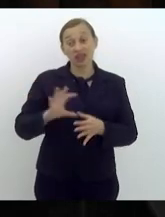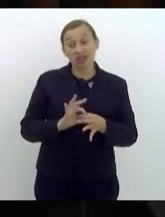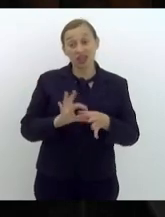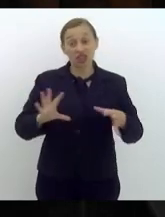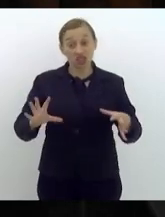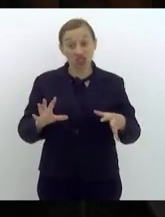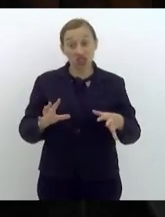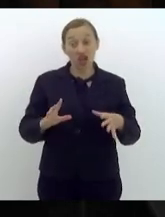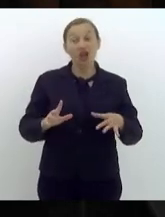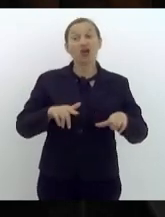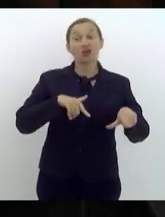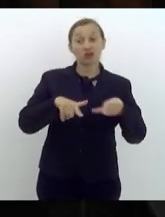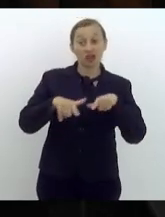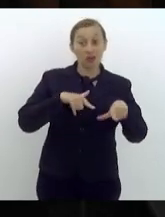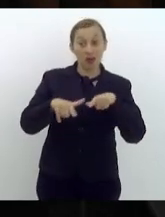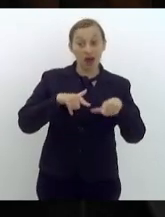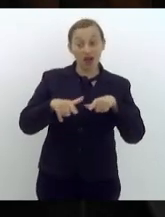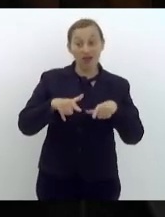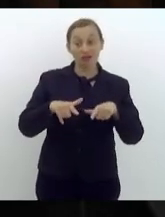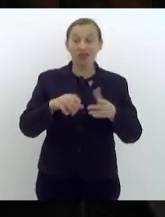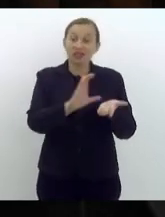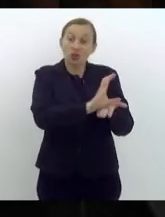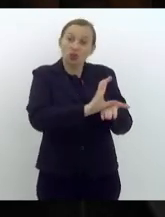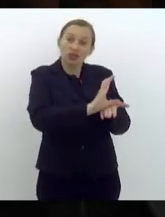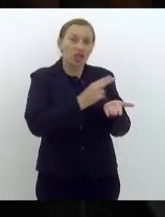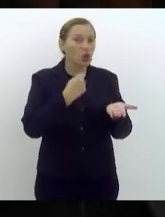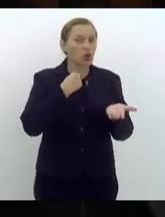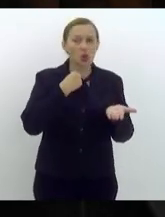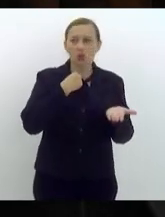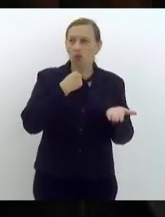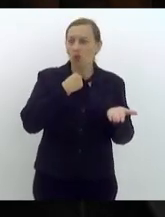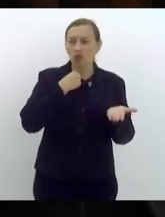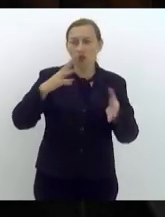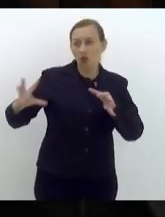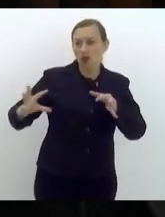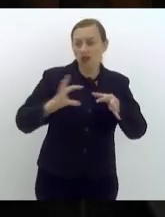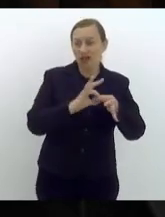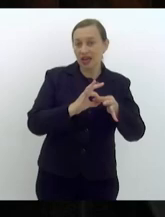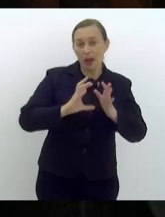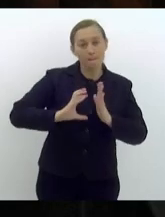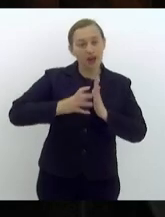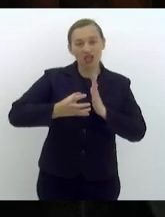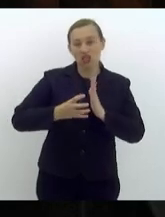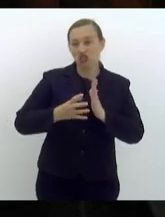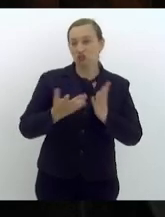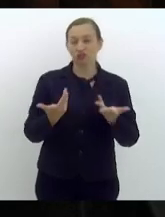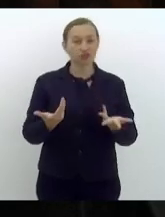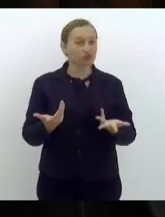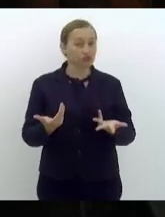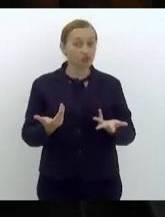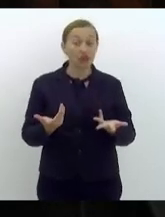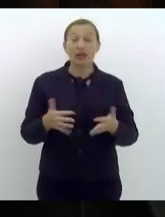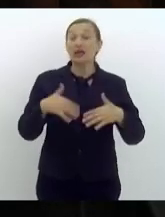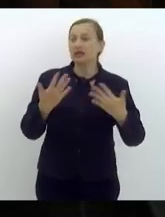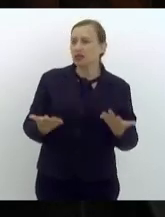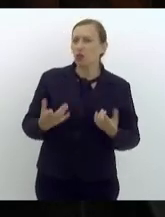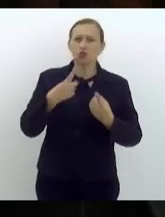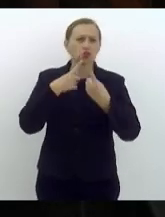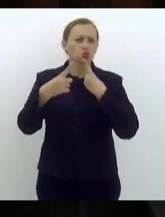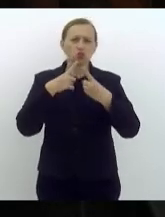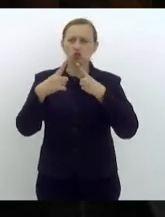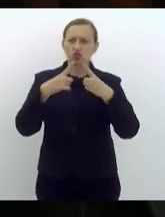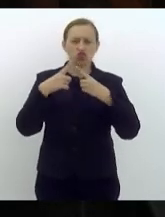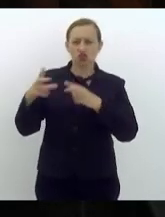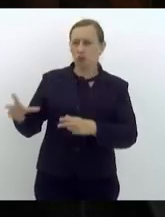ser conselheiro, porque o conselheiro não pode ser filiado a partido político. Então, não estou discutindo o